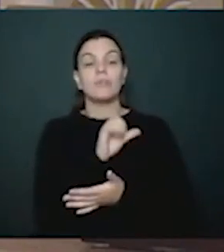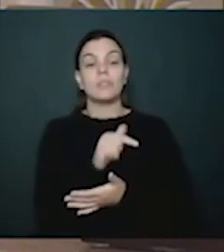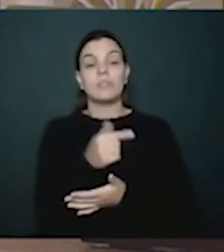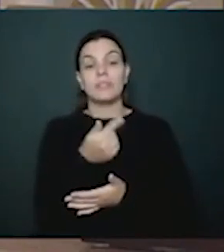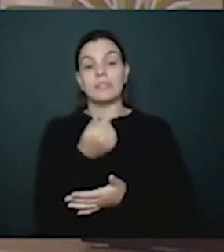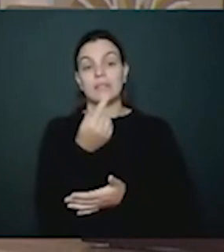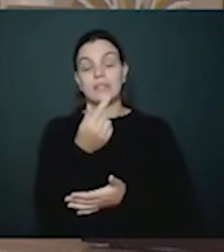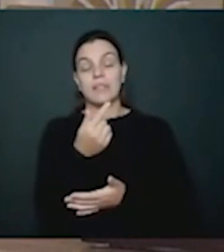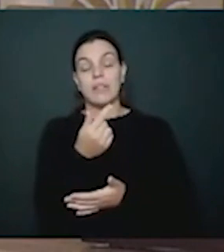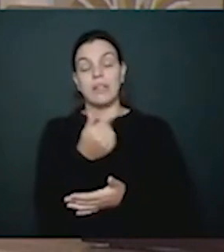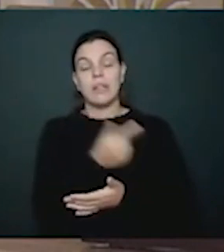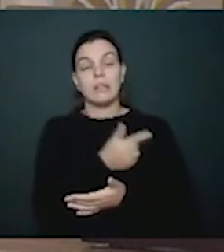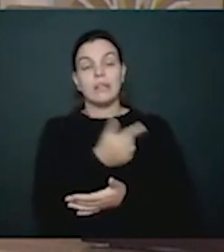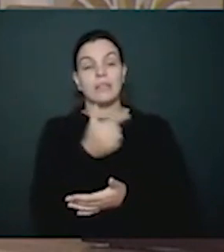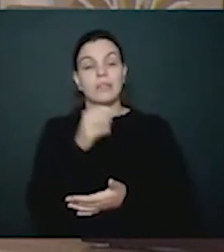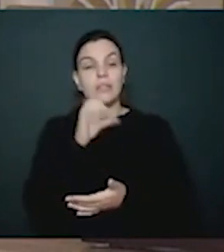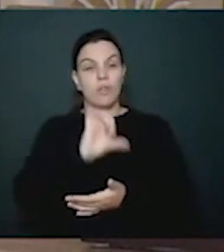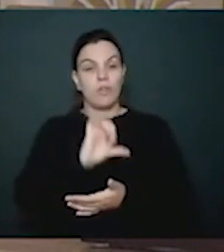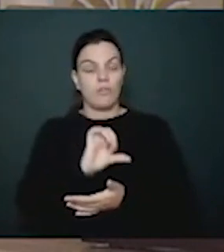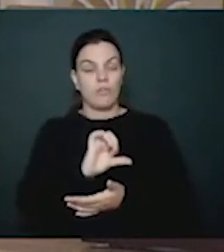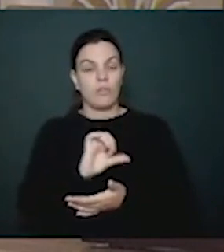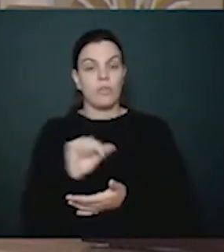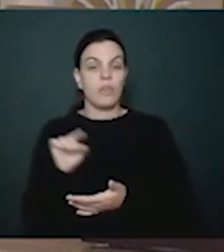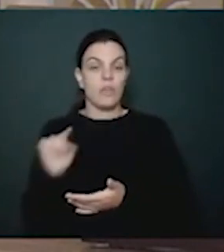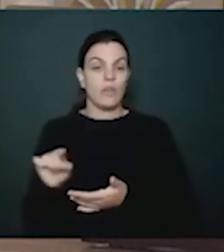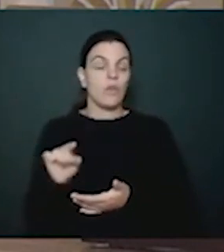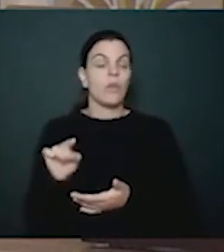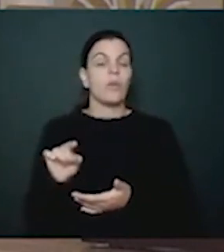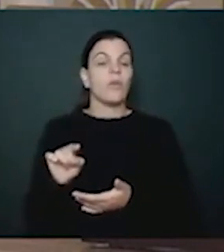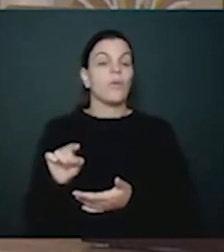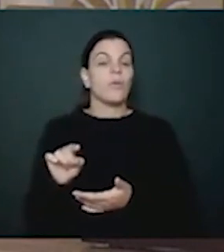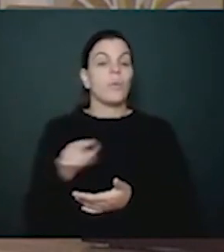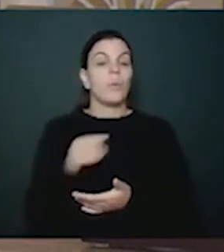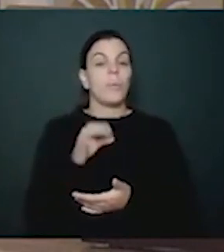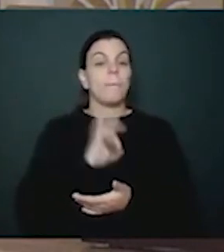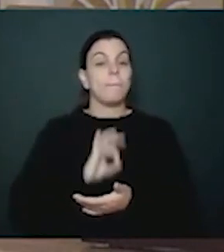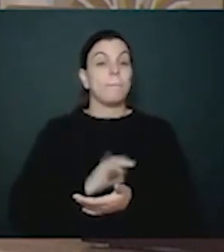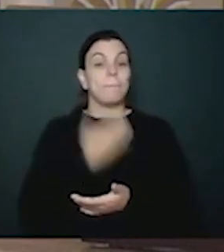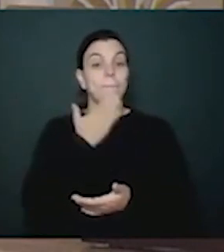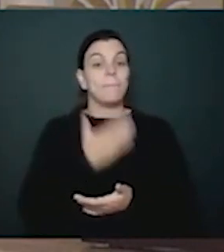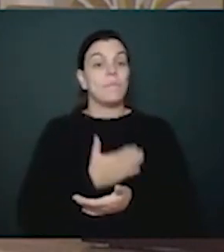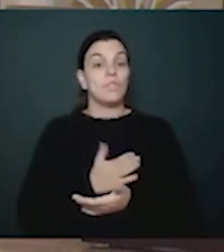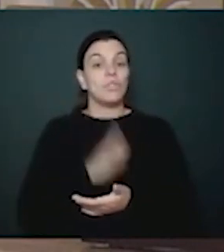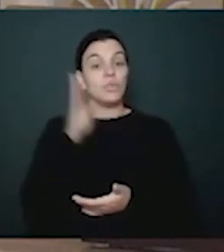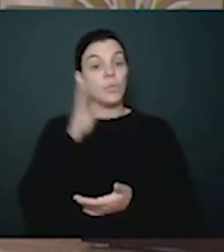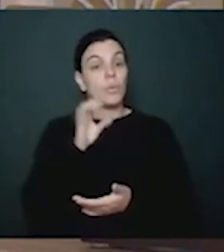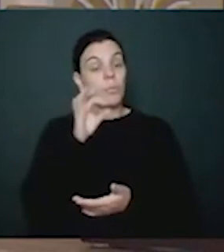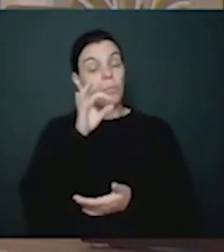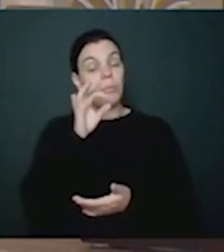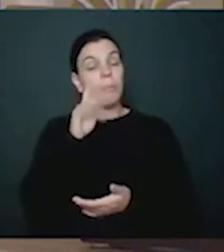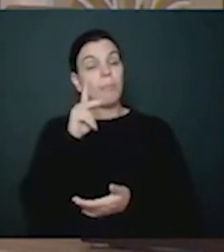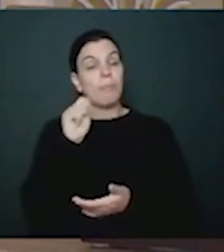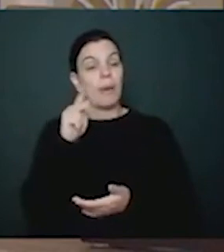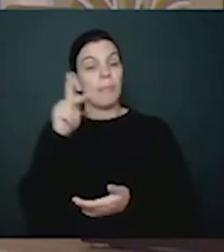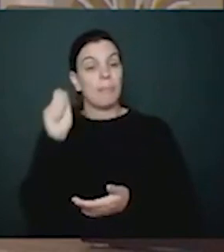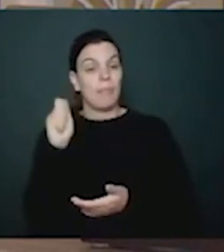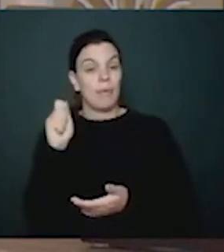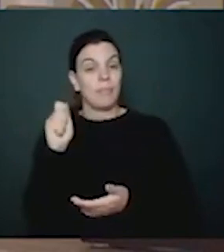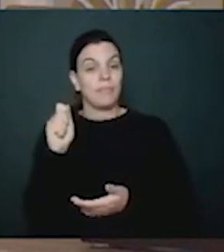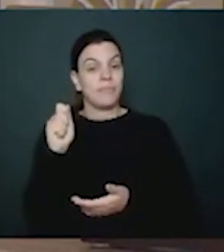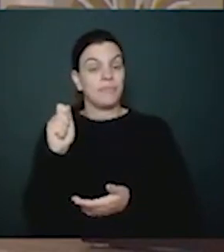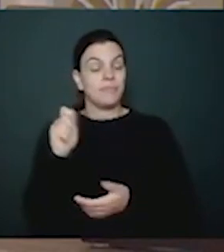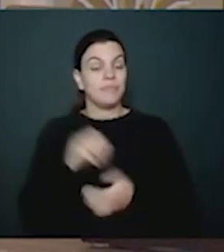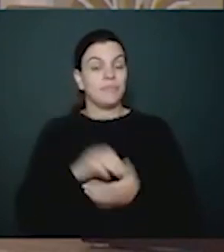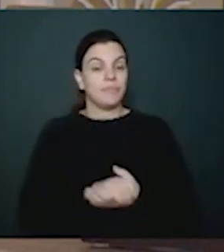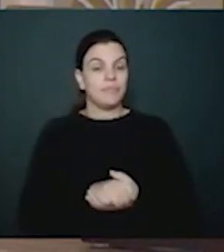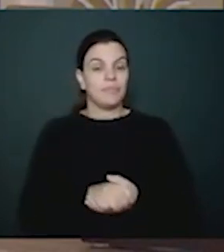na época, em visita ao Papa. E estes, em vir nessas terras,